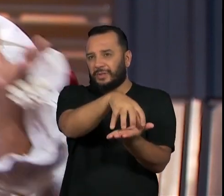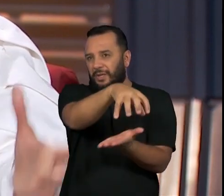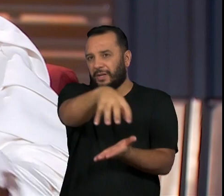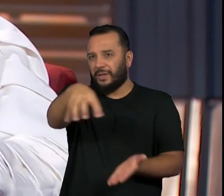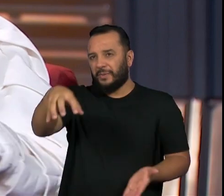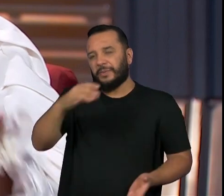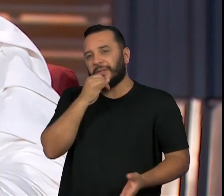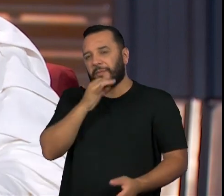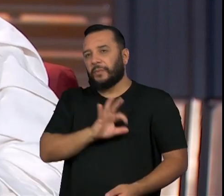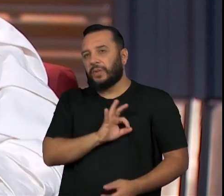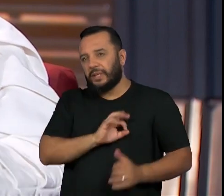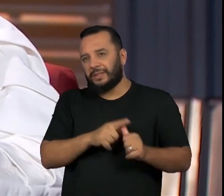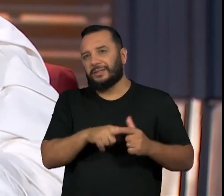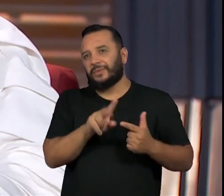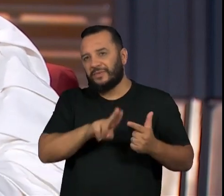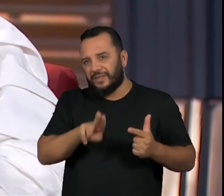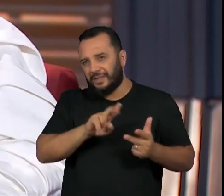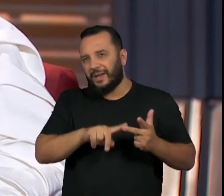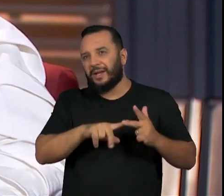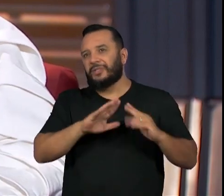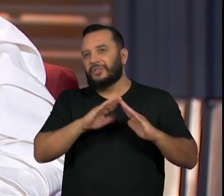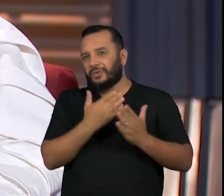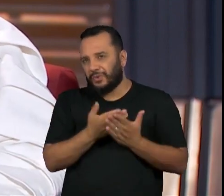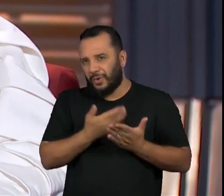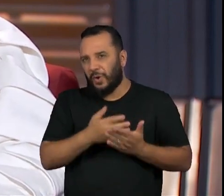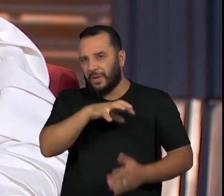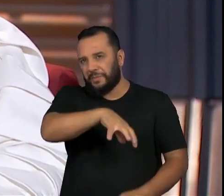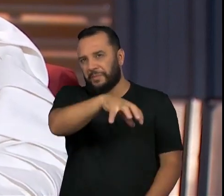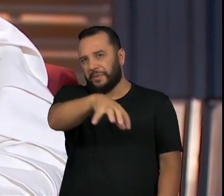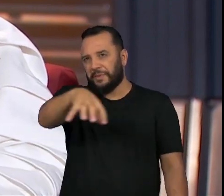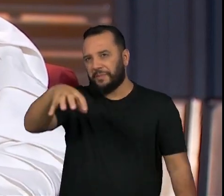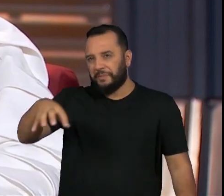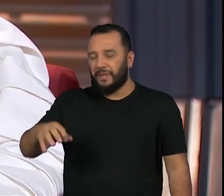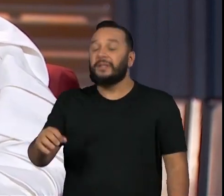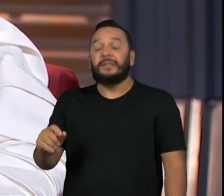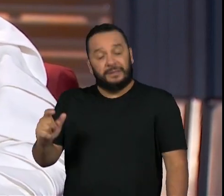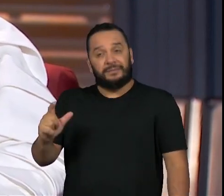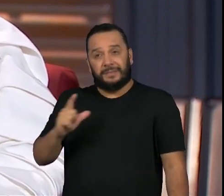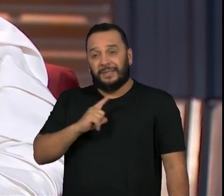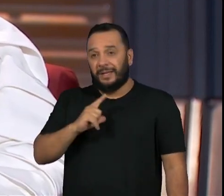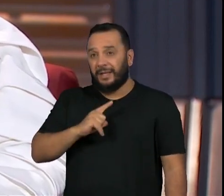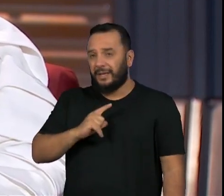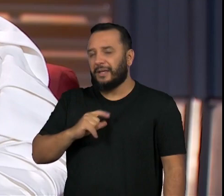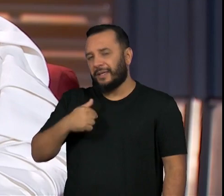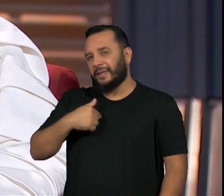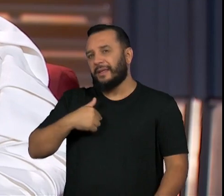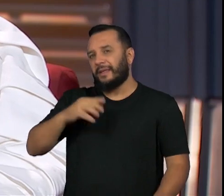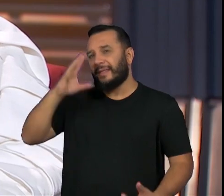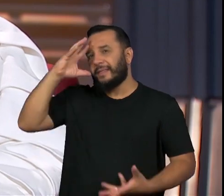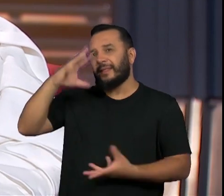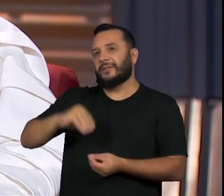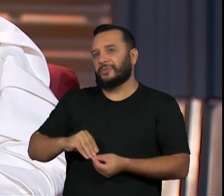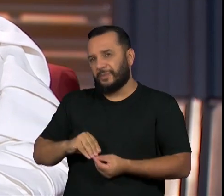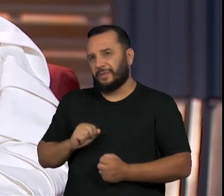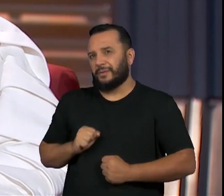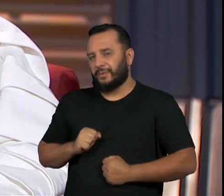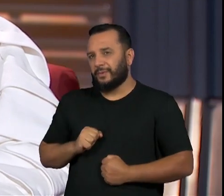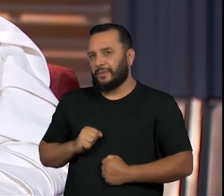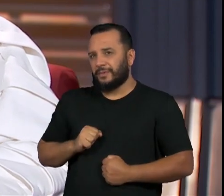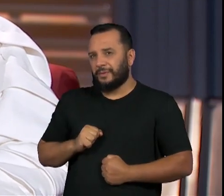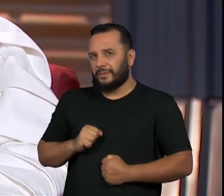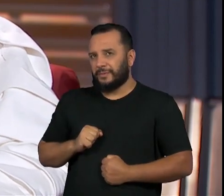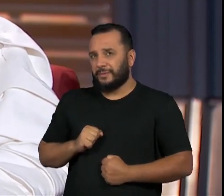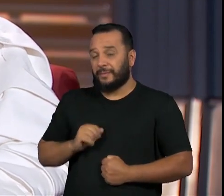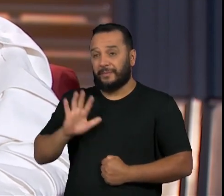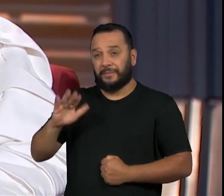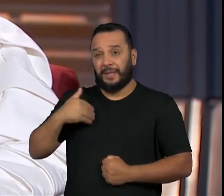polícia, a universidade, a escola, dentre outras, fazem esse discernimento de uma maneira excelente, né? Então,